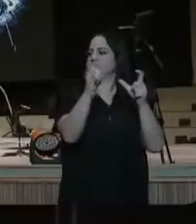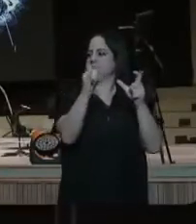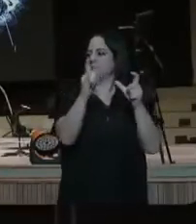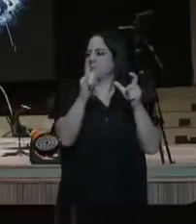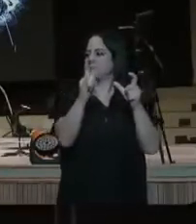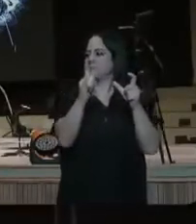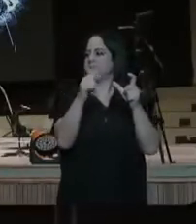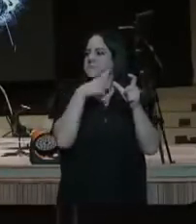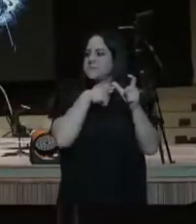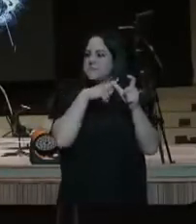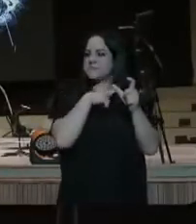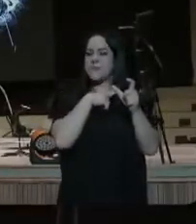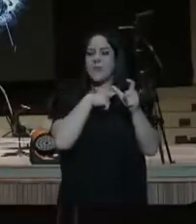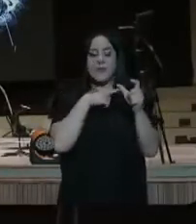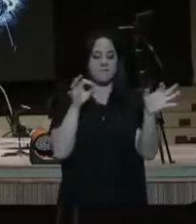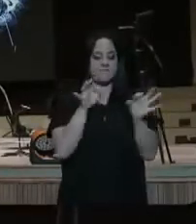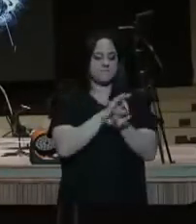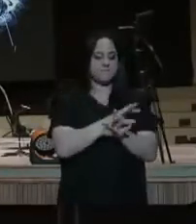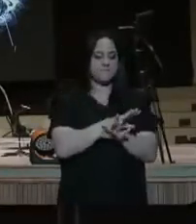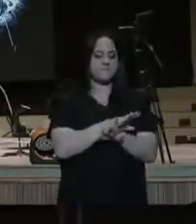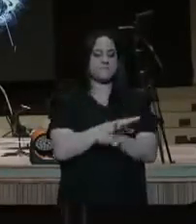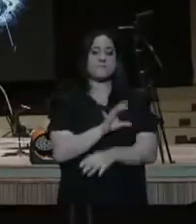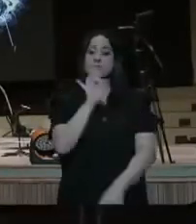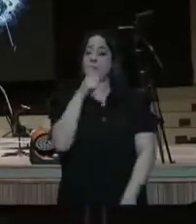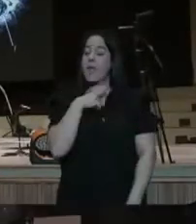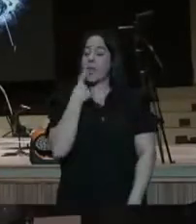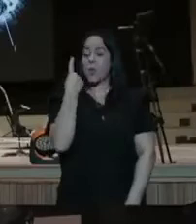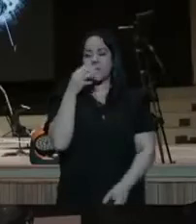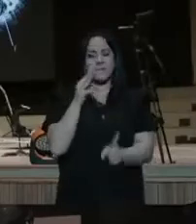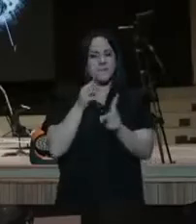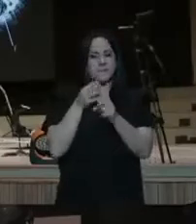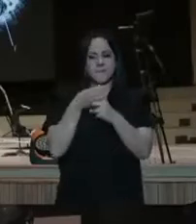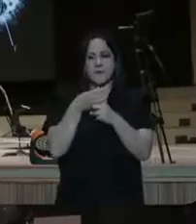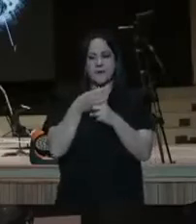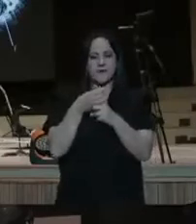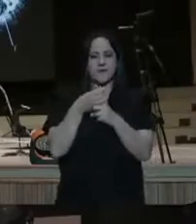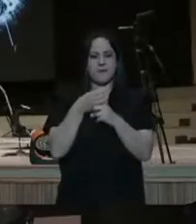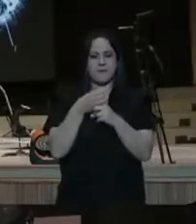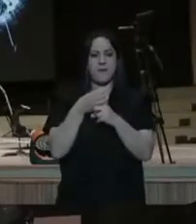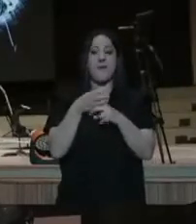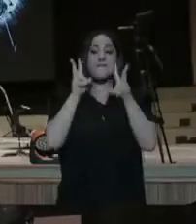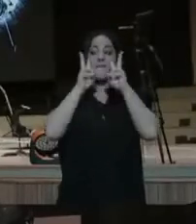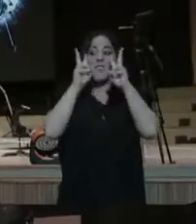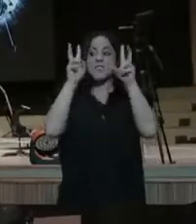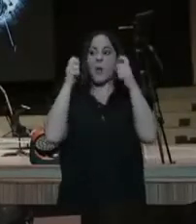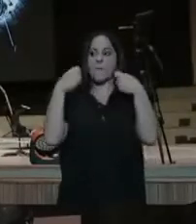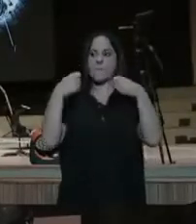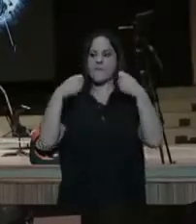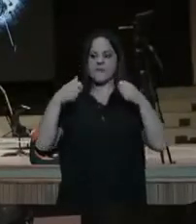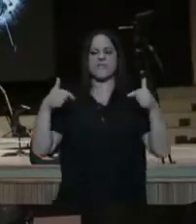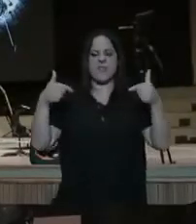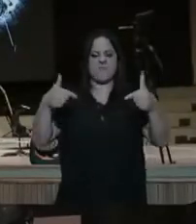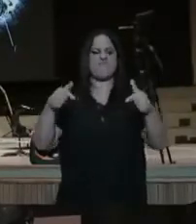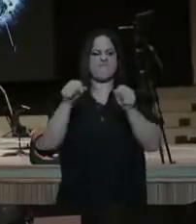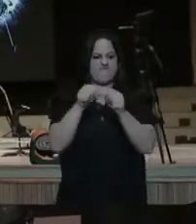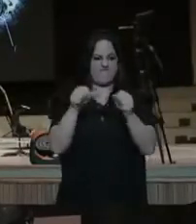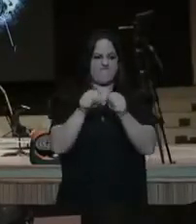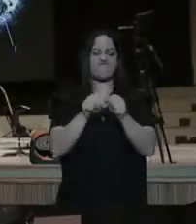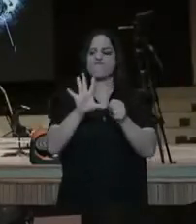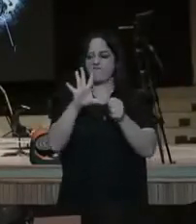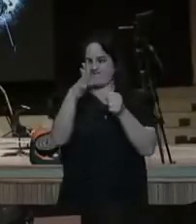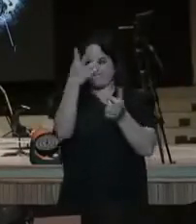visão para terminar só tem um mistério visão pede a ação para que se torne realidade